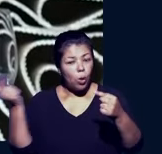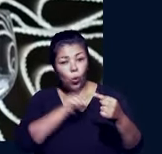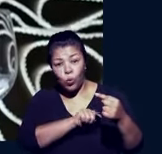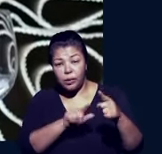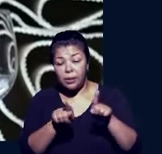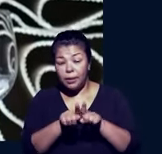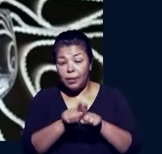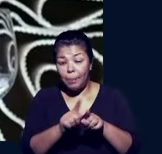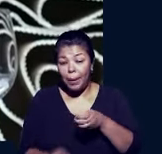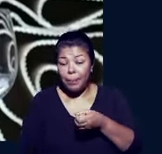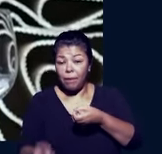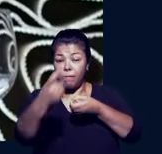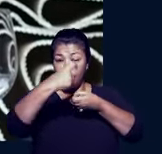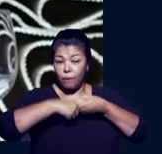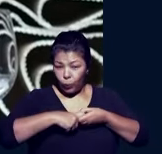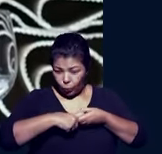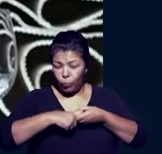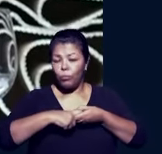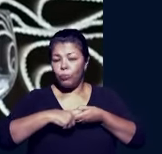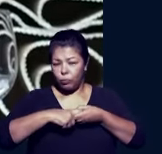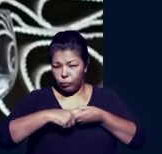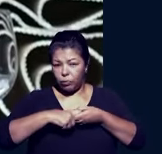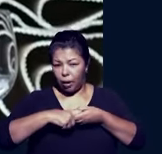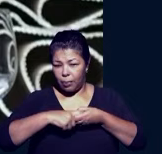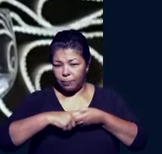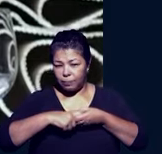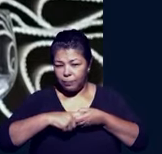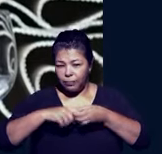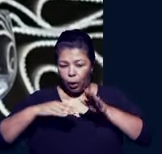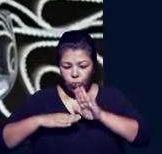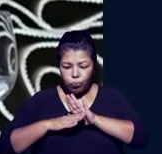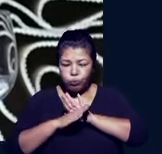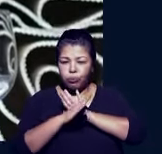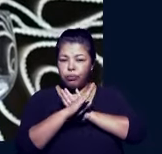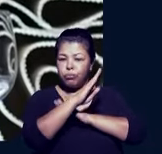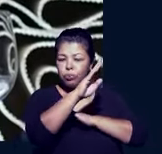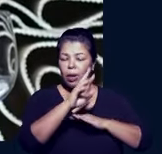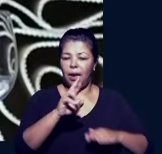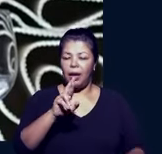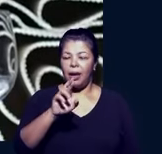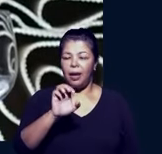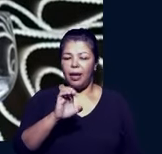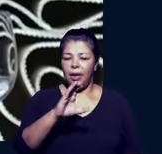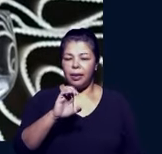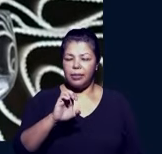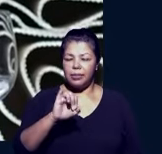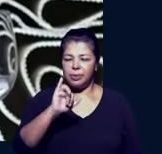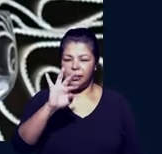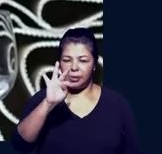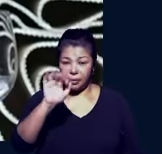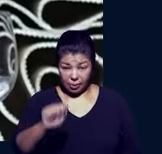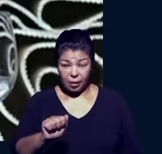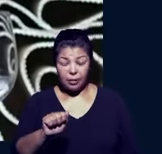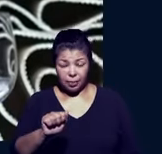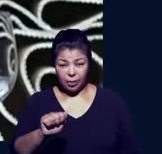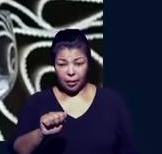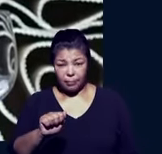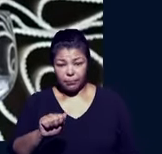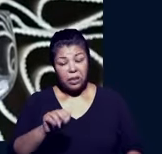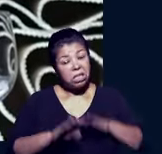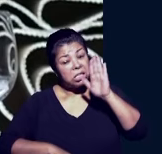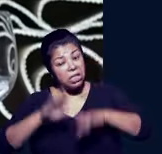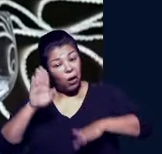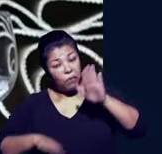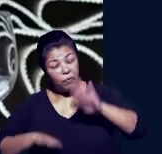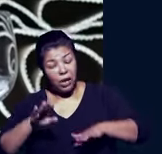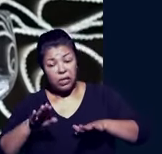votar as matérias de aumento de receita Então essas contas não fecham elas não fecharam Eu repito pode não ser uma